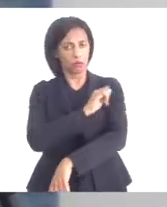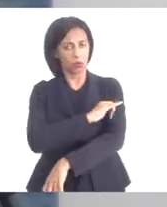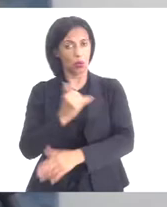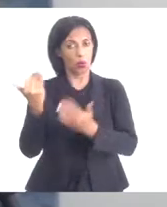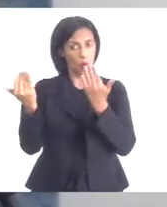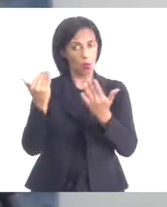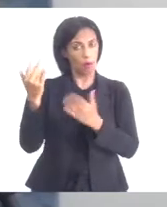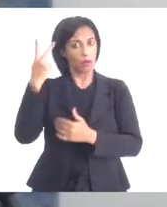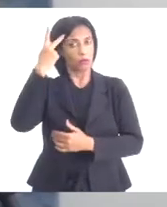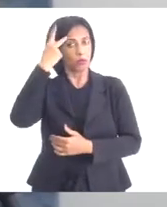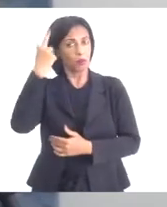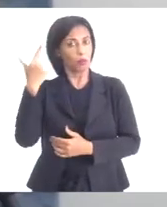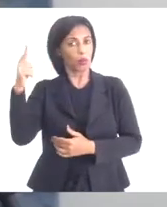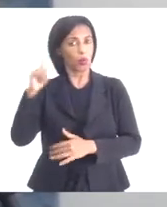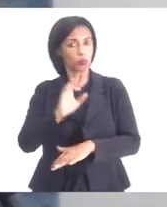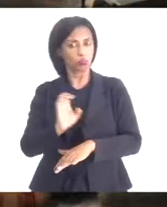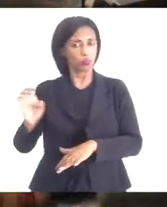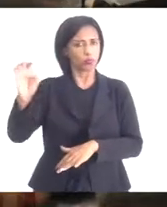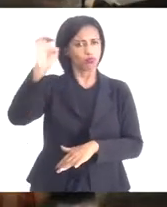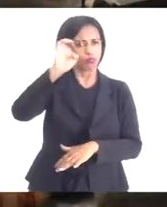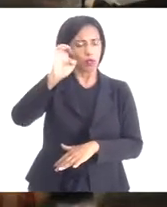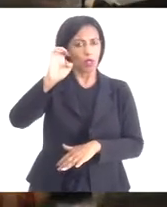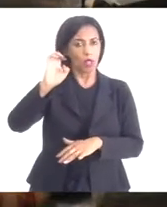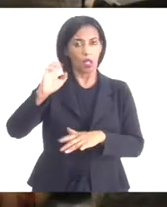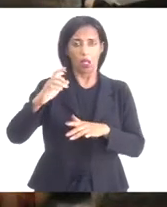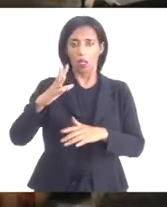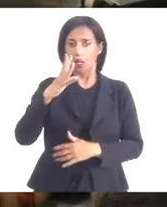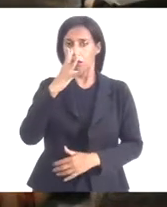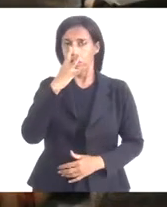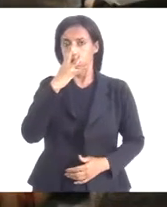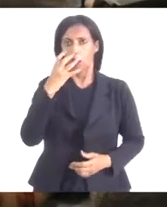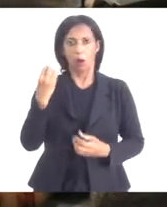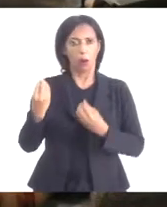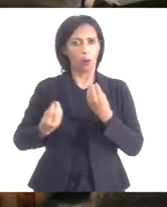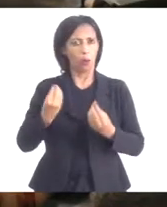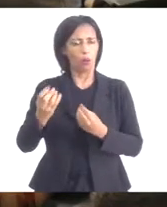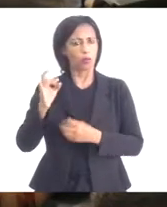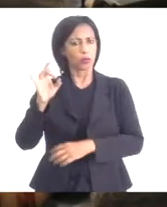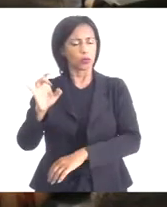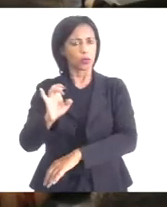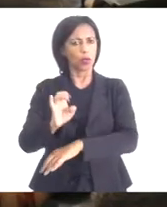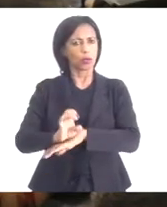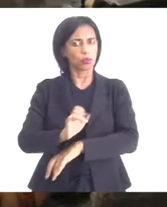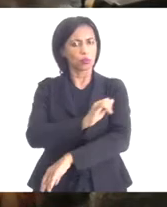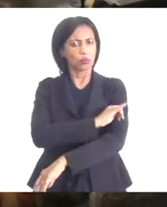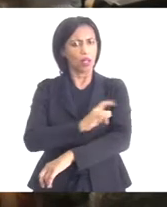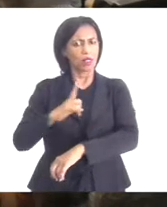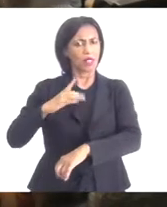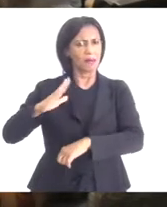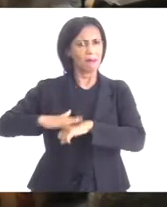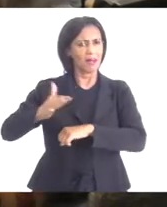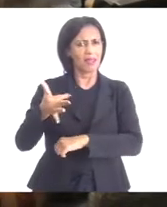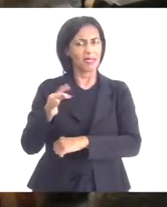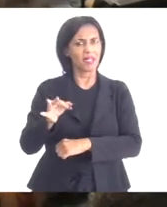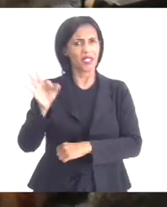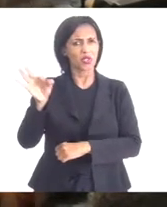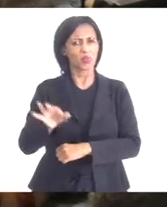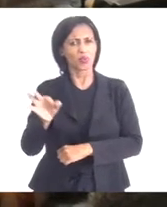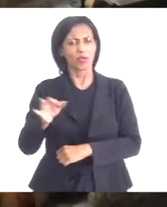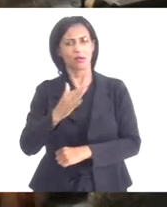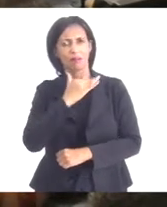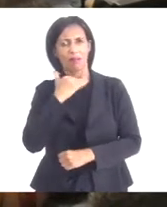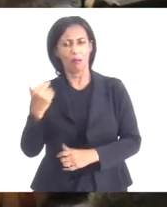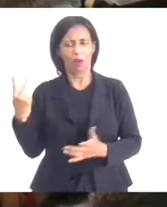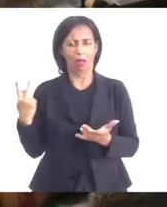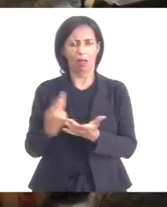comparado com São Paulo e outros estados é escandaloso o estado do Rio de Janeiro tenha mais de 10 por cento das